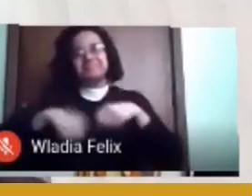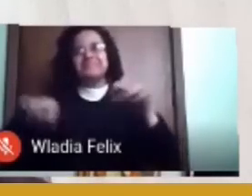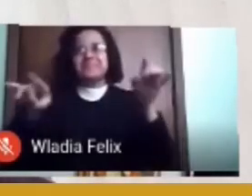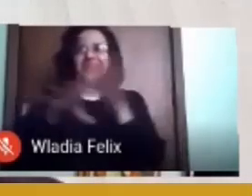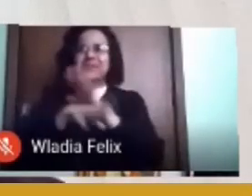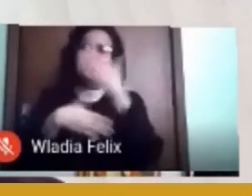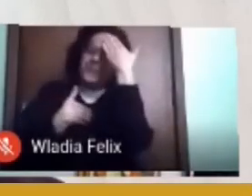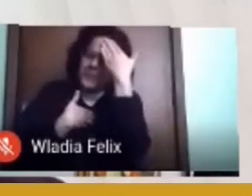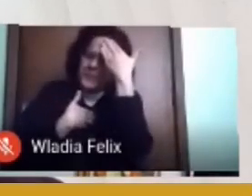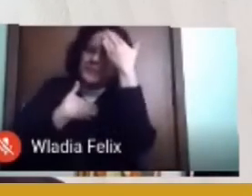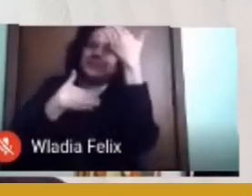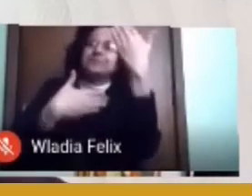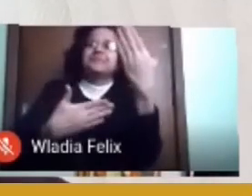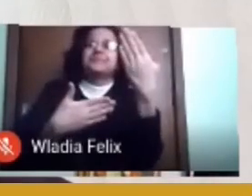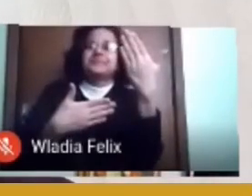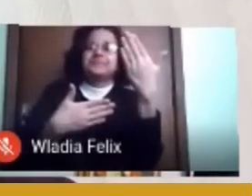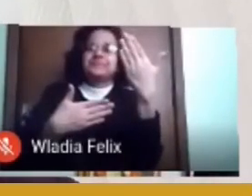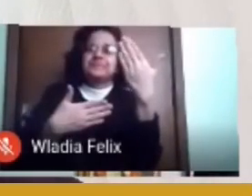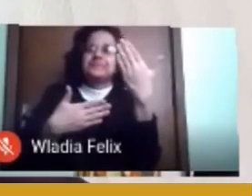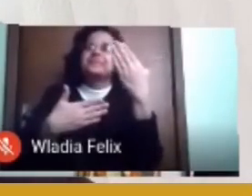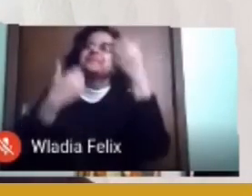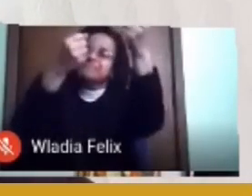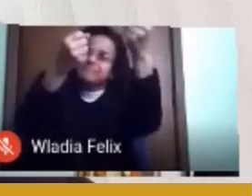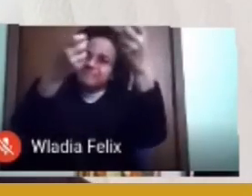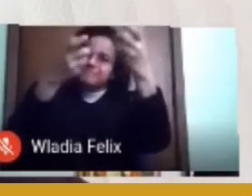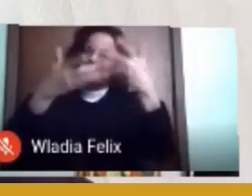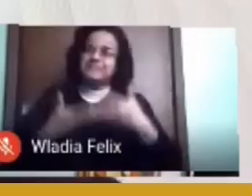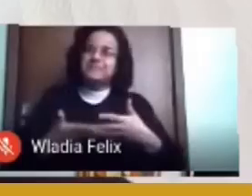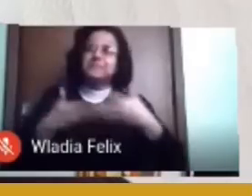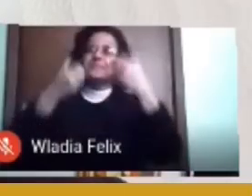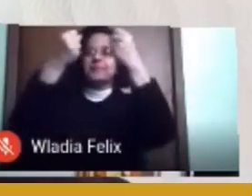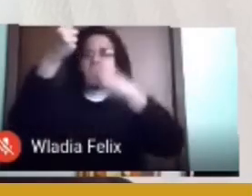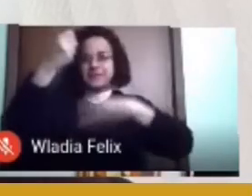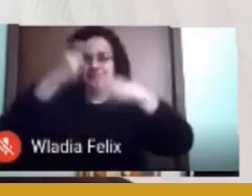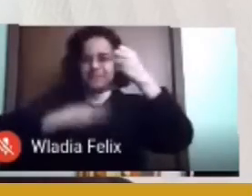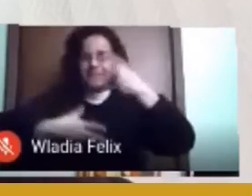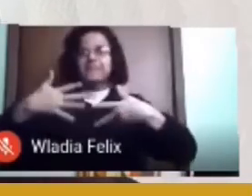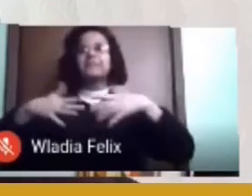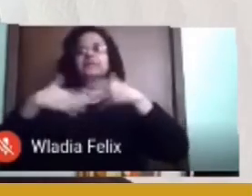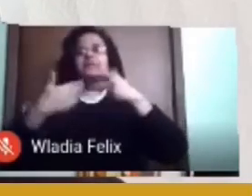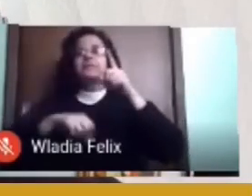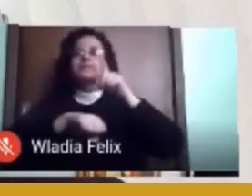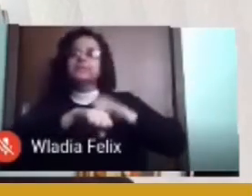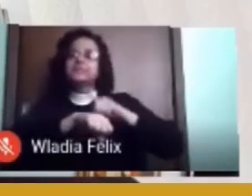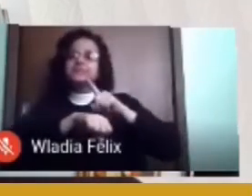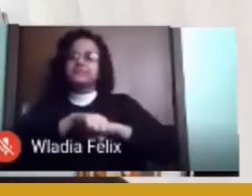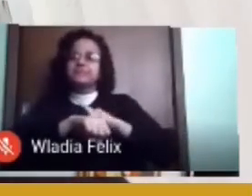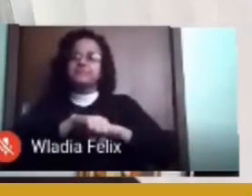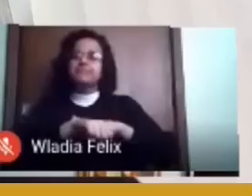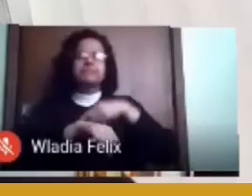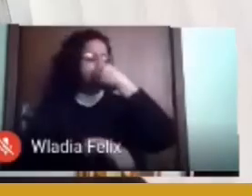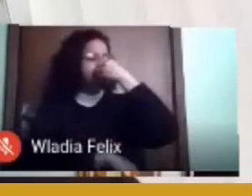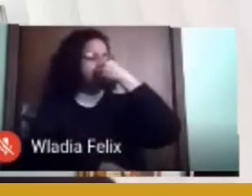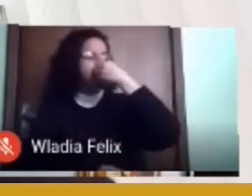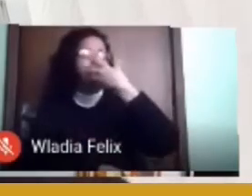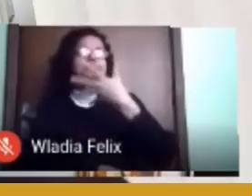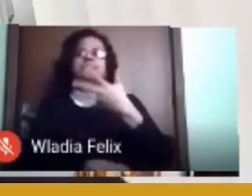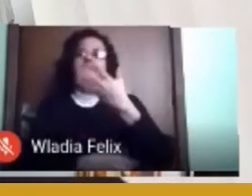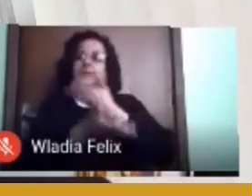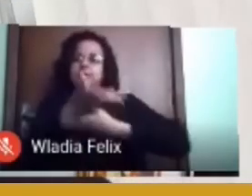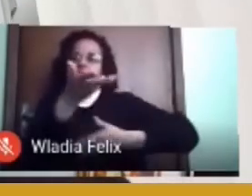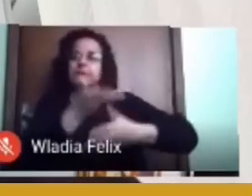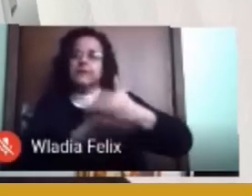tutelares, aproveitando o gancho que o professor nos informou da importância dessa divulgação. E, professor, eu não queria acabar essa live,